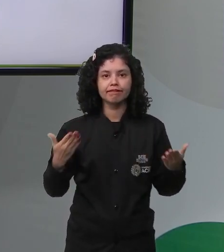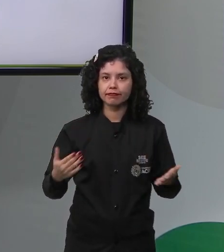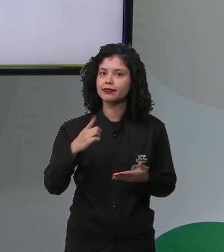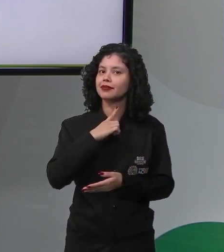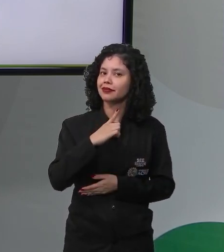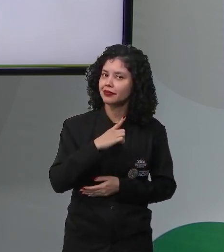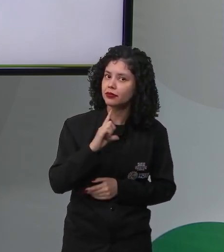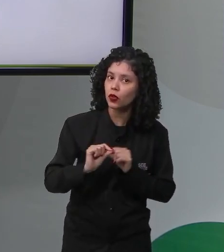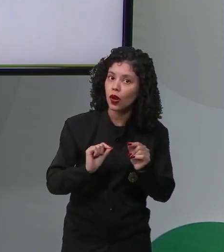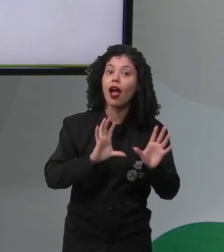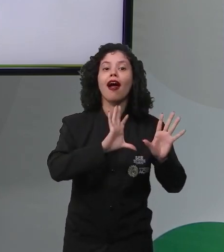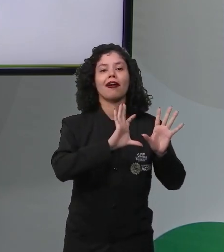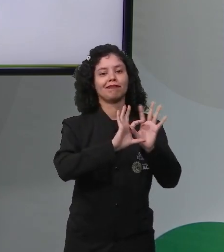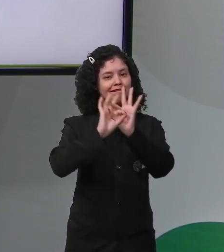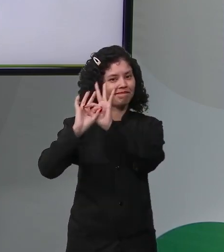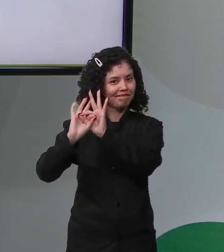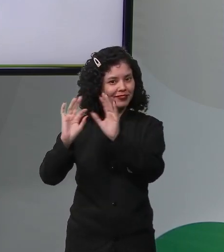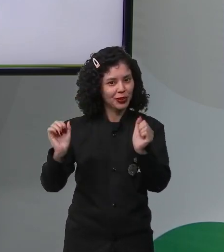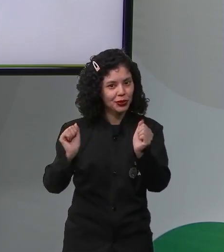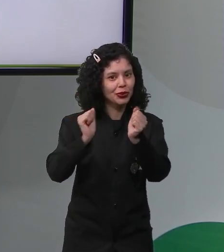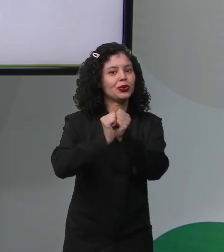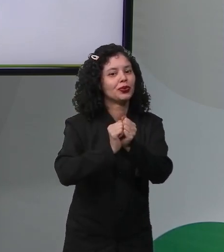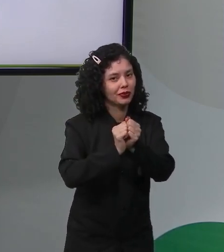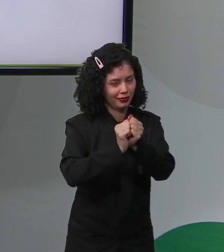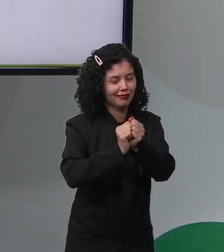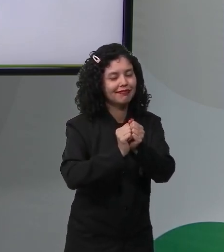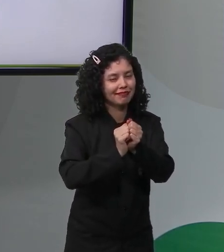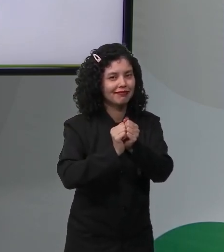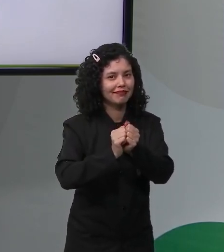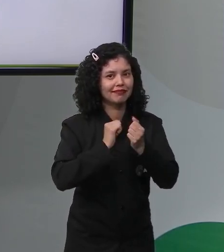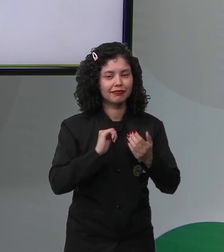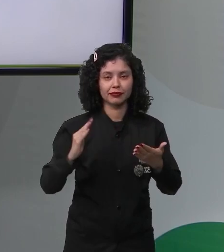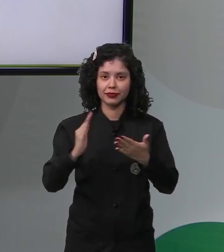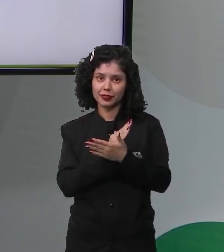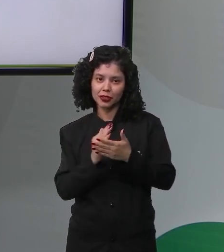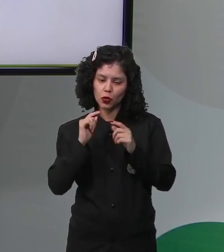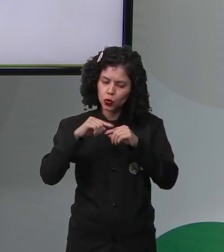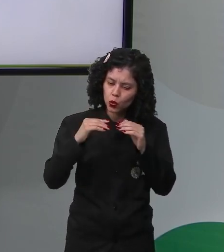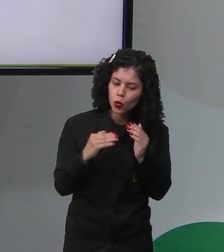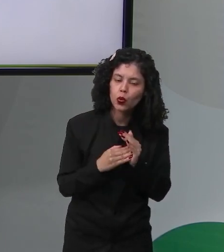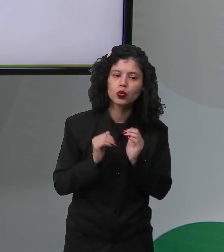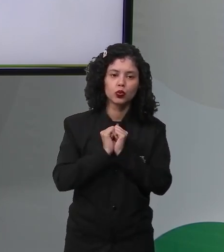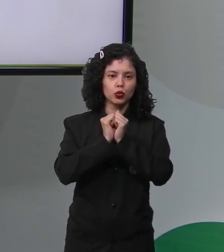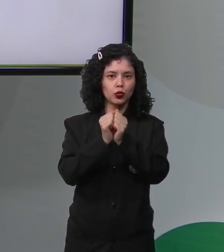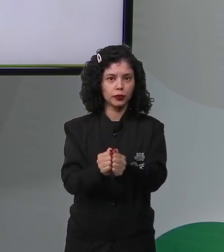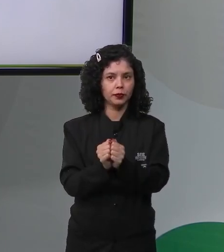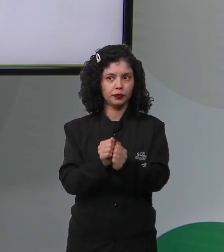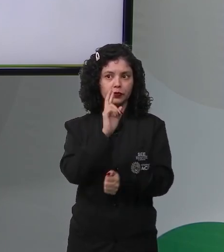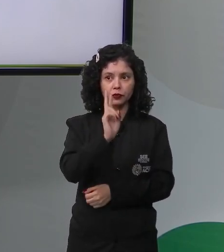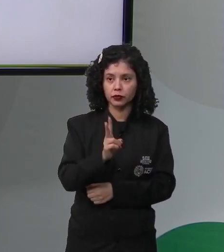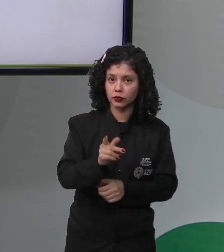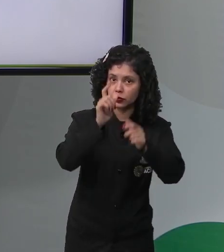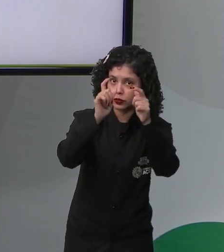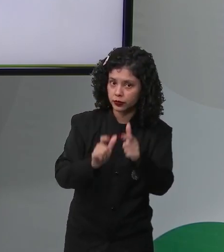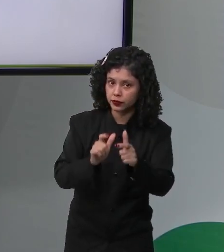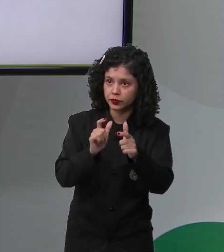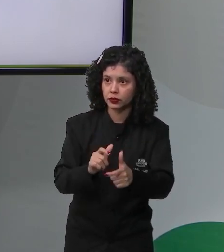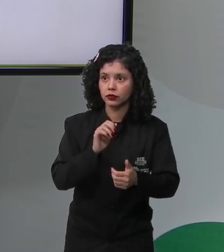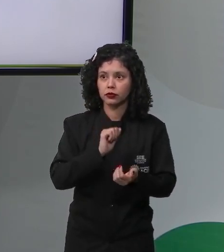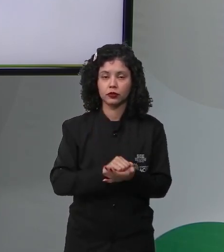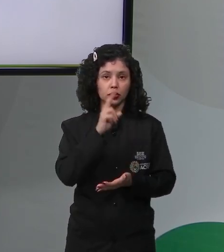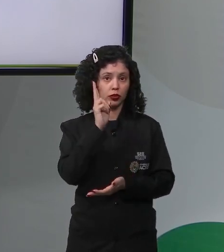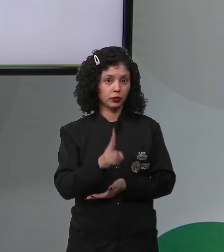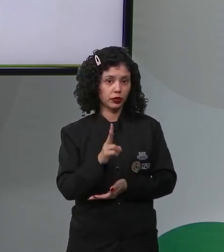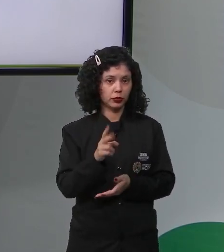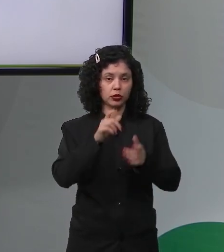tenho uma coesão de alunos em sala de aula. Eu tenho os alunos ali todos juntos, em um mesmo ambiente, em um